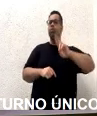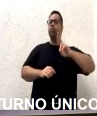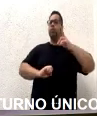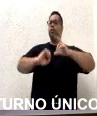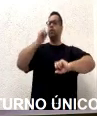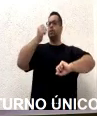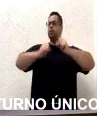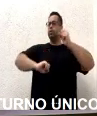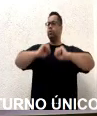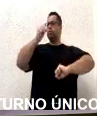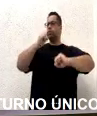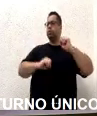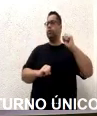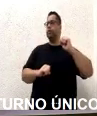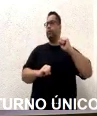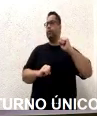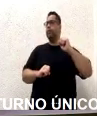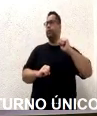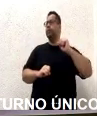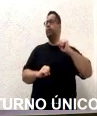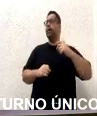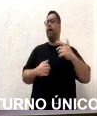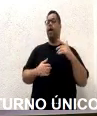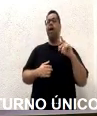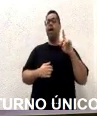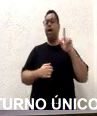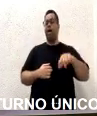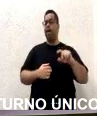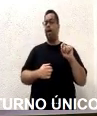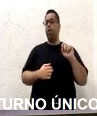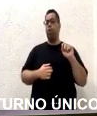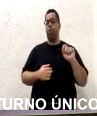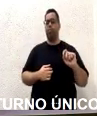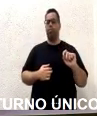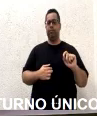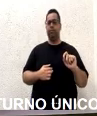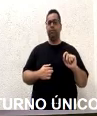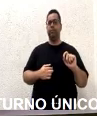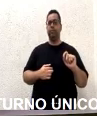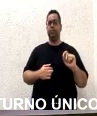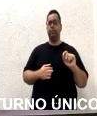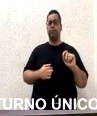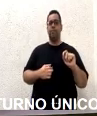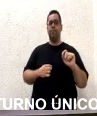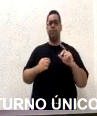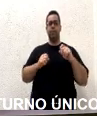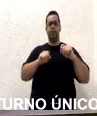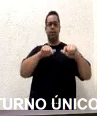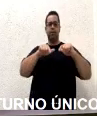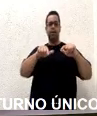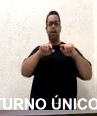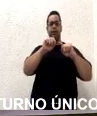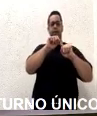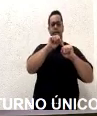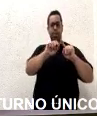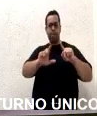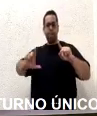o setor industrial, isso automaticamente aumento de emprego na cidade, enfim,